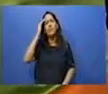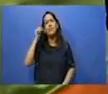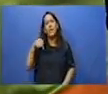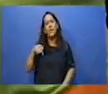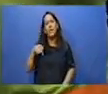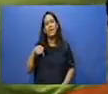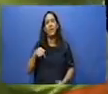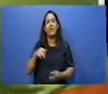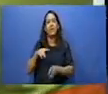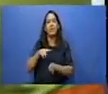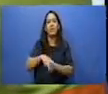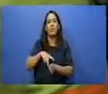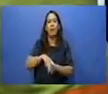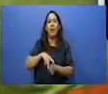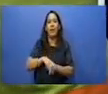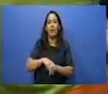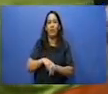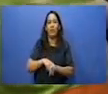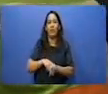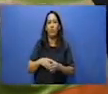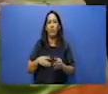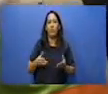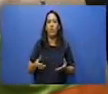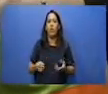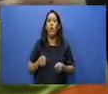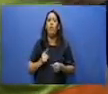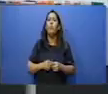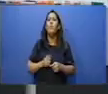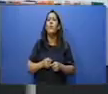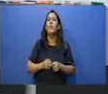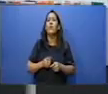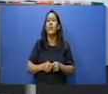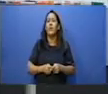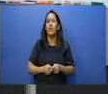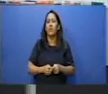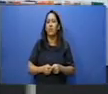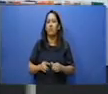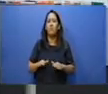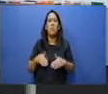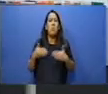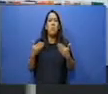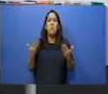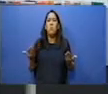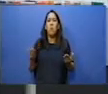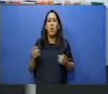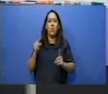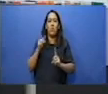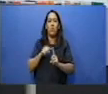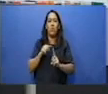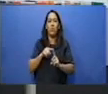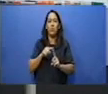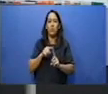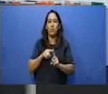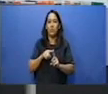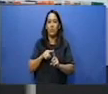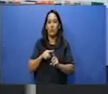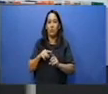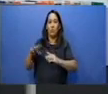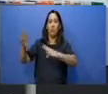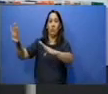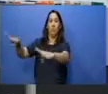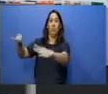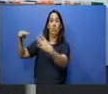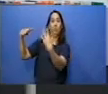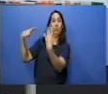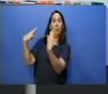cidade de Barretos, o Jeromão. Ele foi construído com qual intenção? Ele foi construído para chamar a atenção